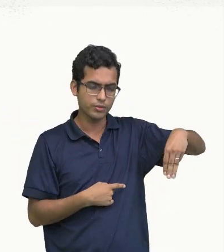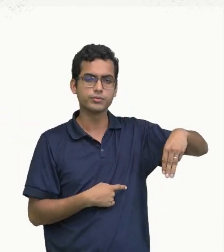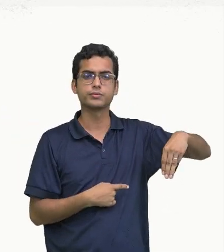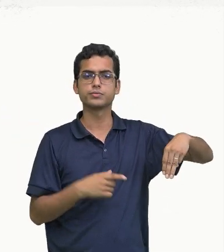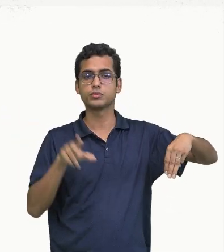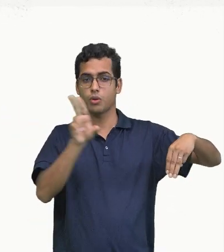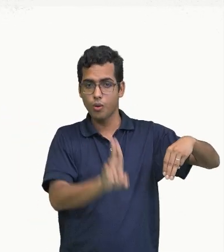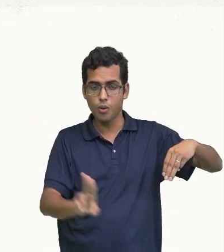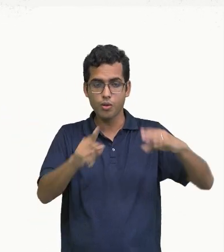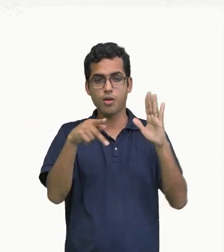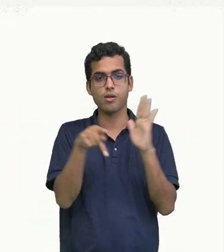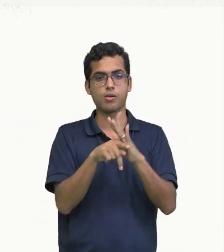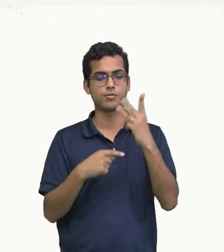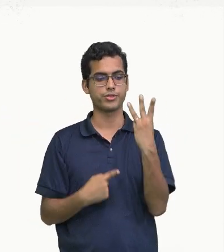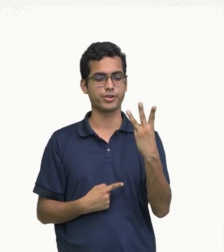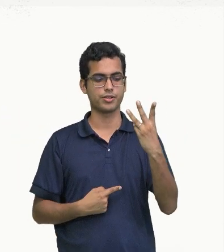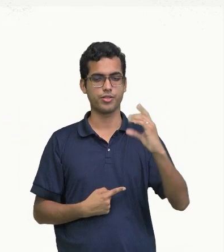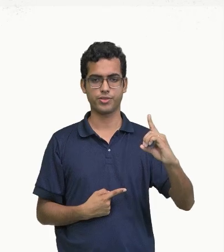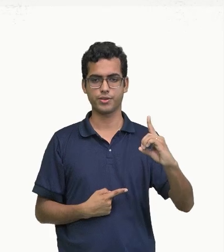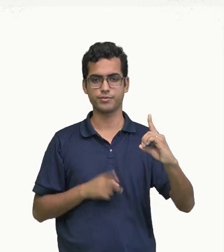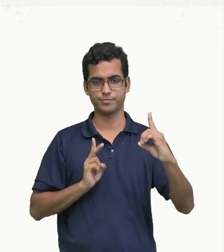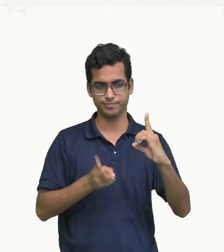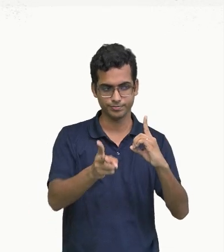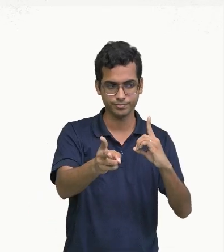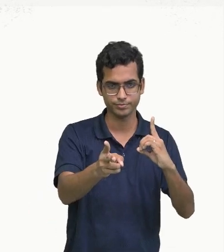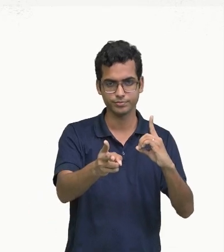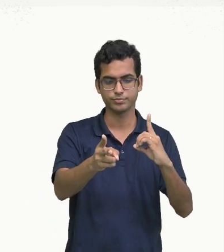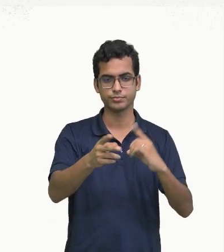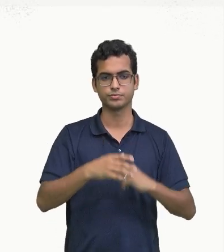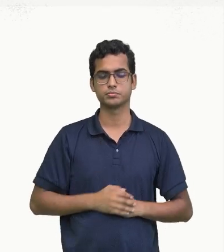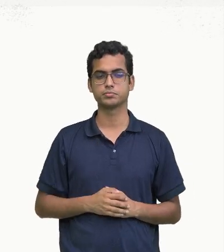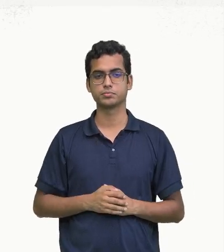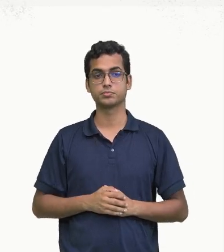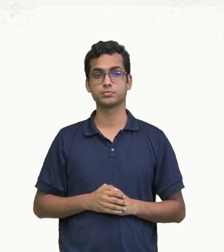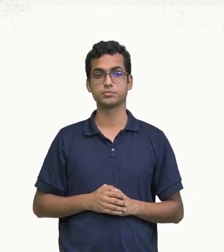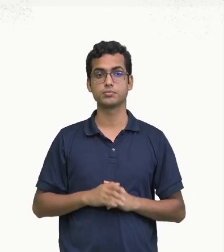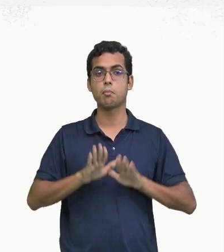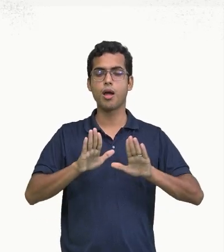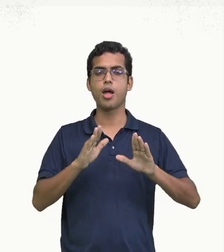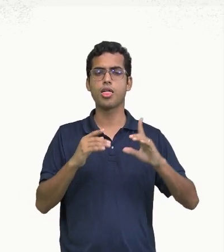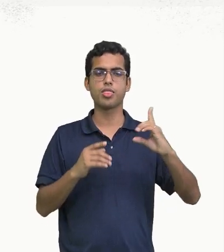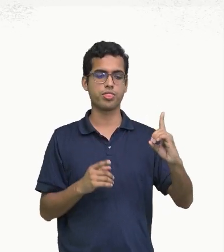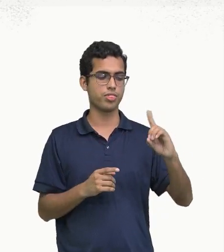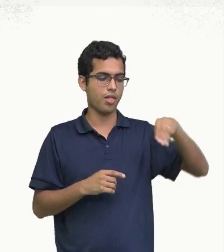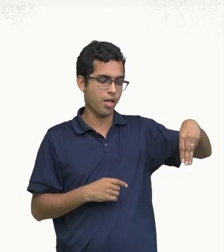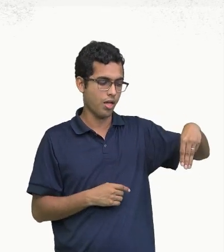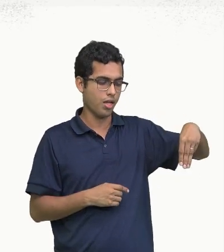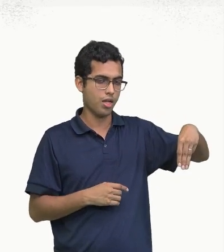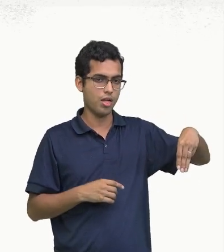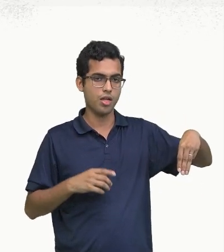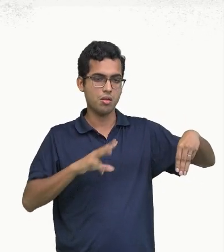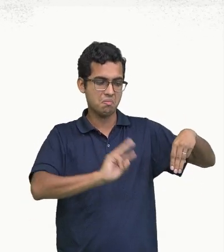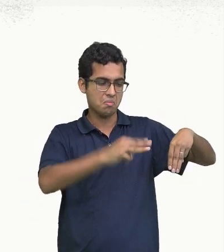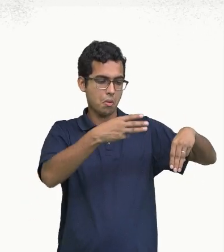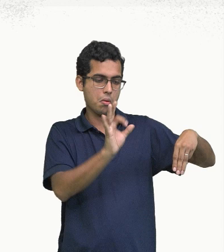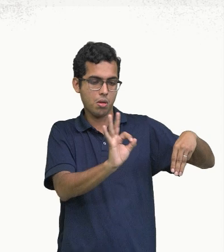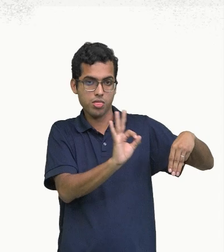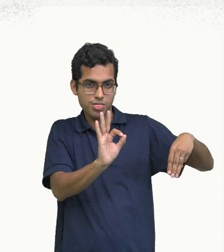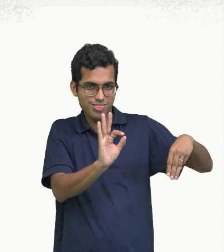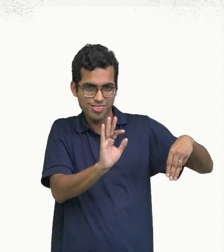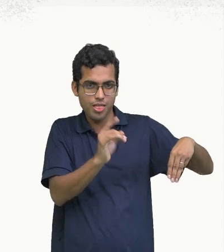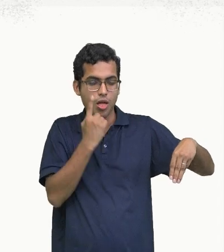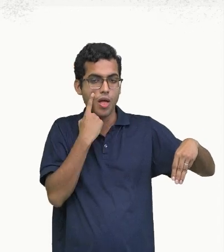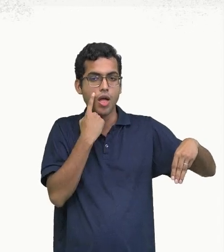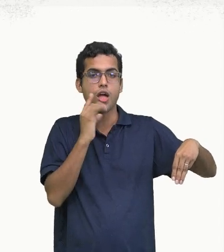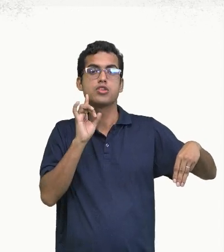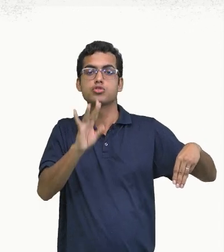objeto tridimensional. Já o decímetro em si, sem ter o cubo, ele é uma medida